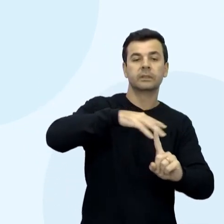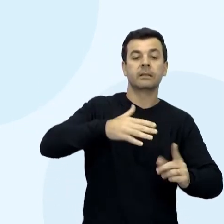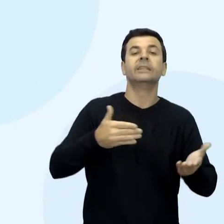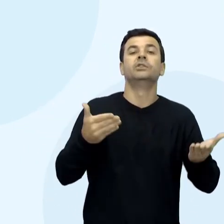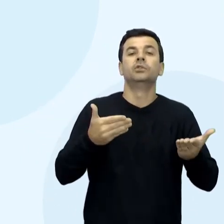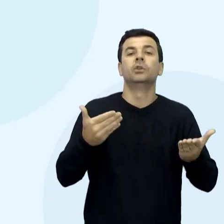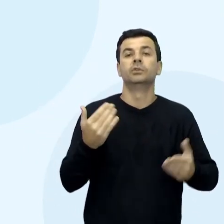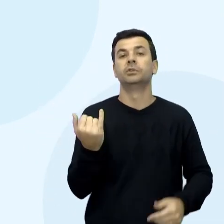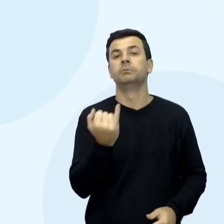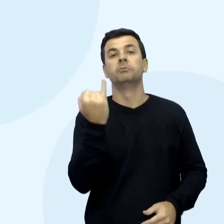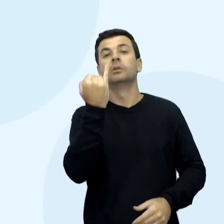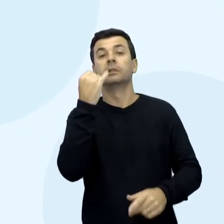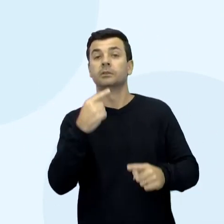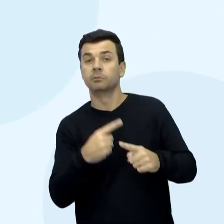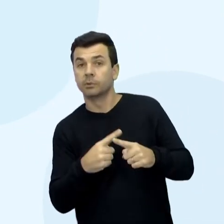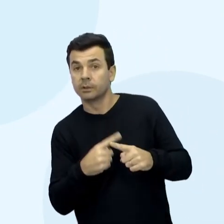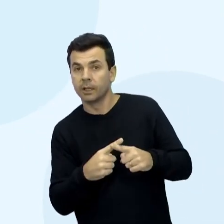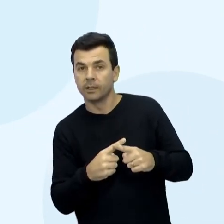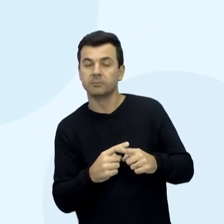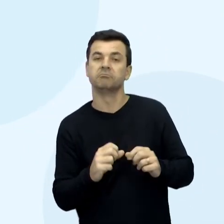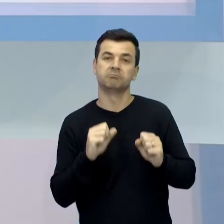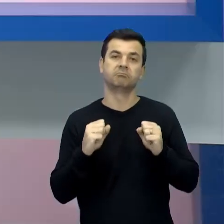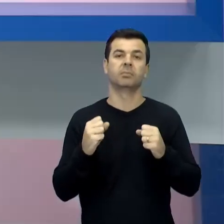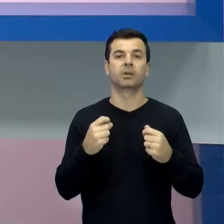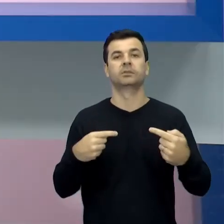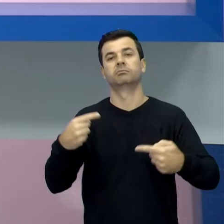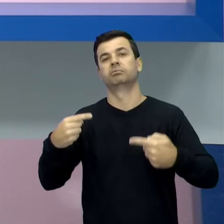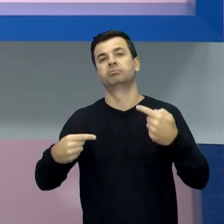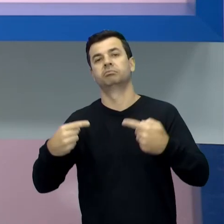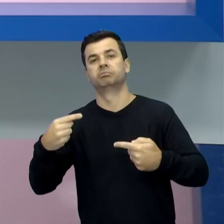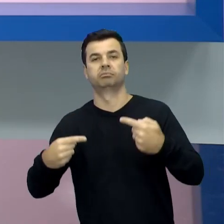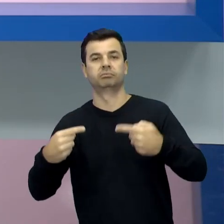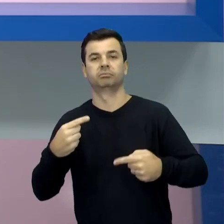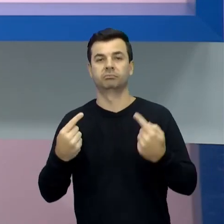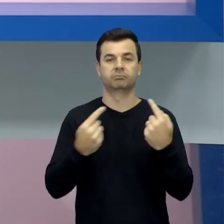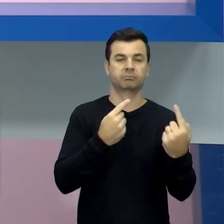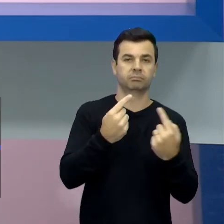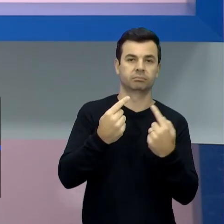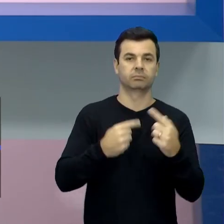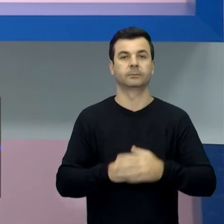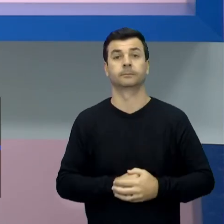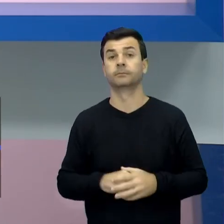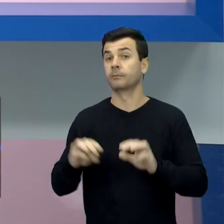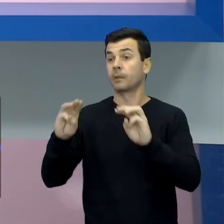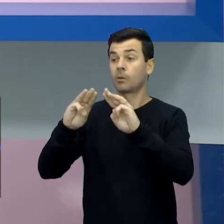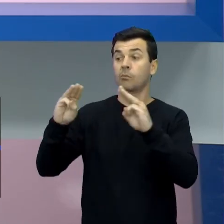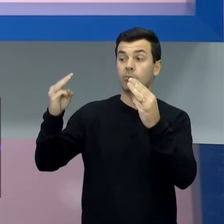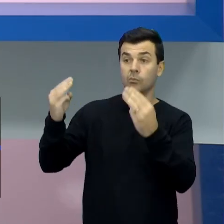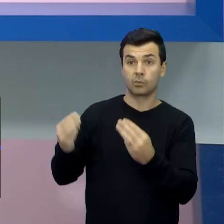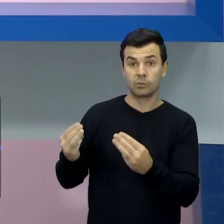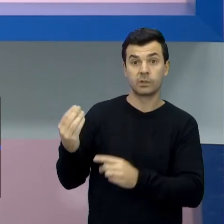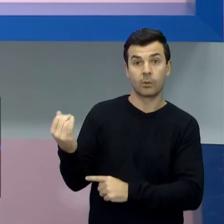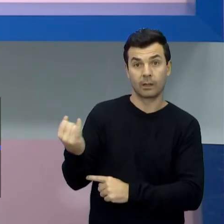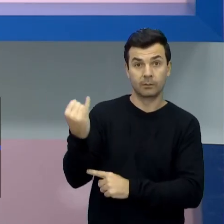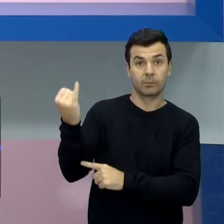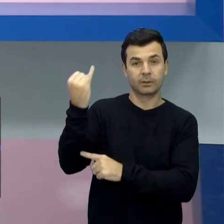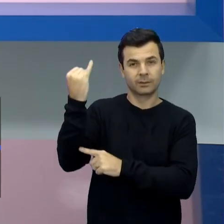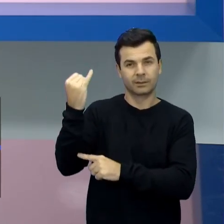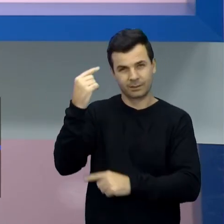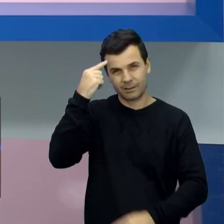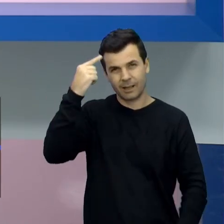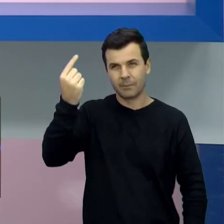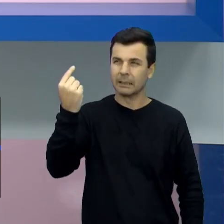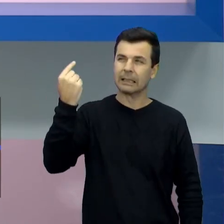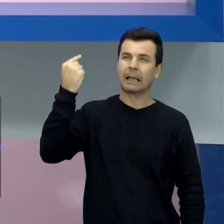contemporânea? Hora de debater. Então, olha que interessante. Qual que é a importância dos museus? A gente viu que o hábito de colecionismo, né,